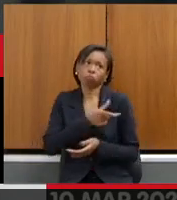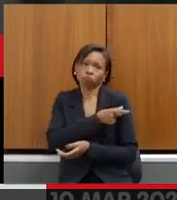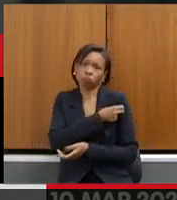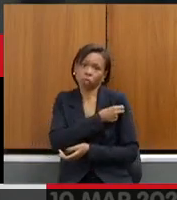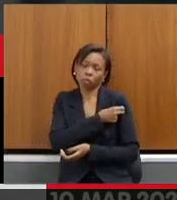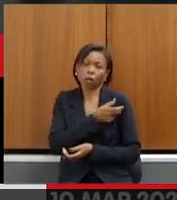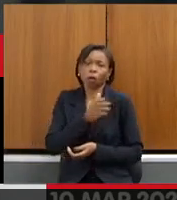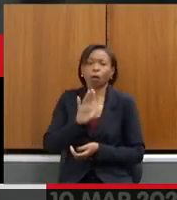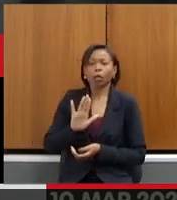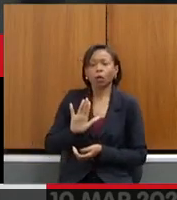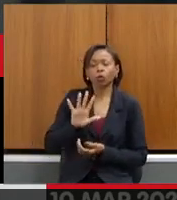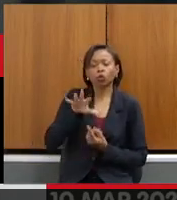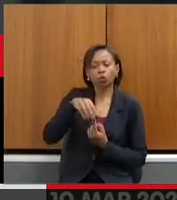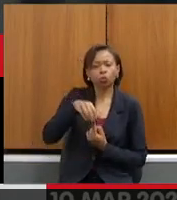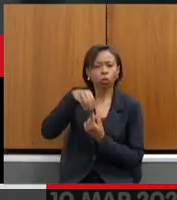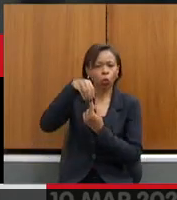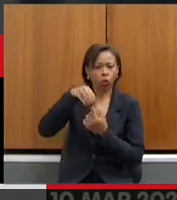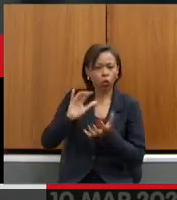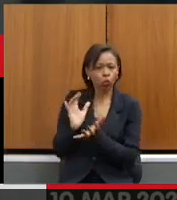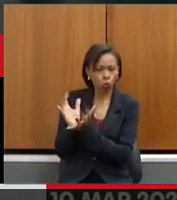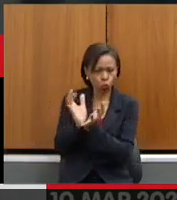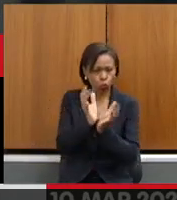esse inclui